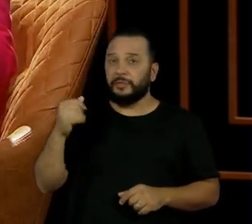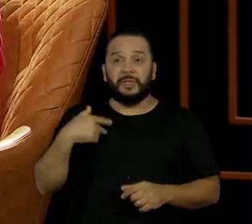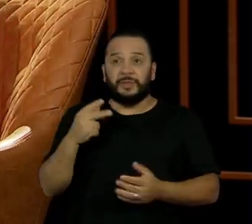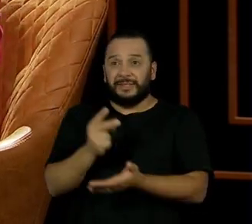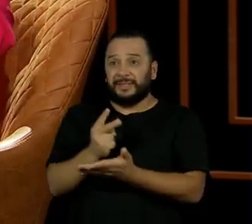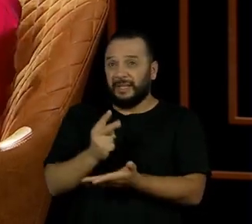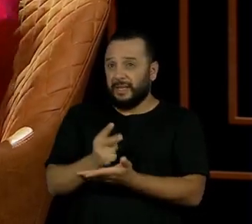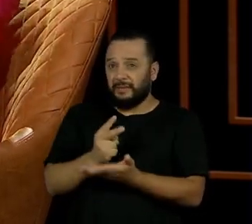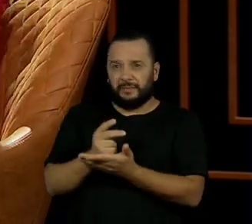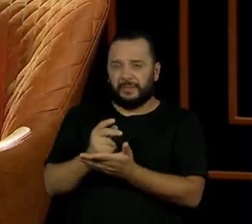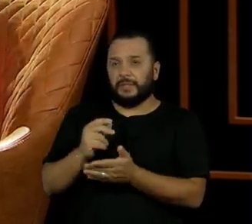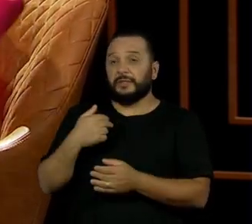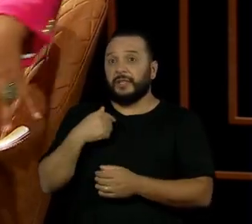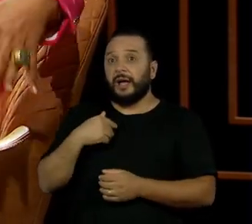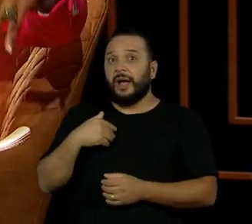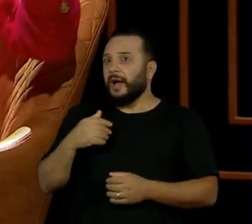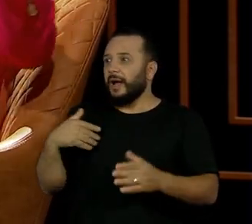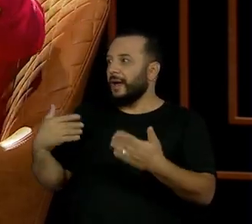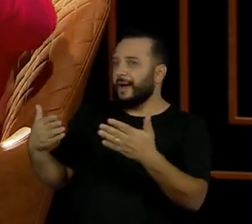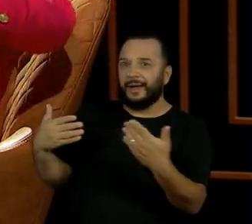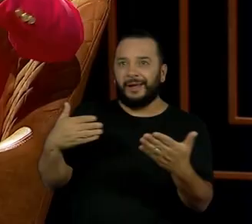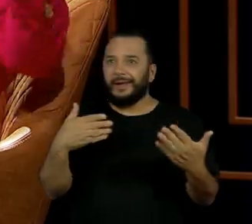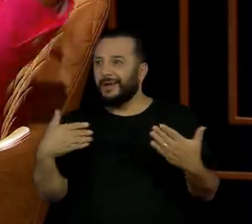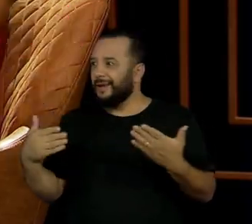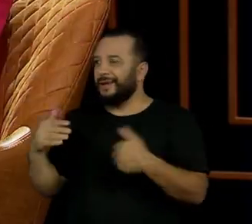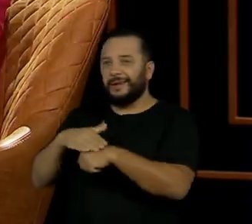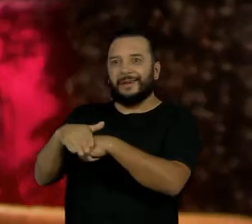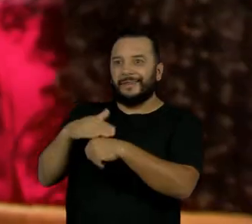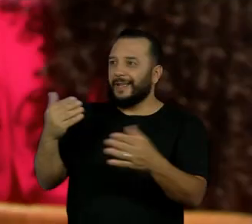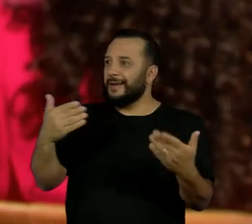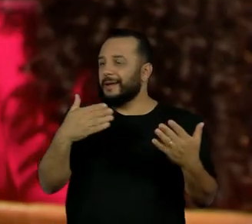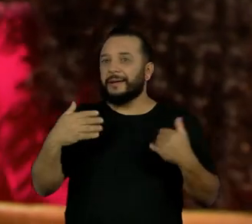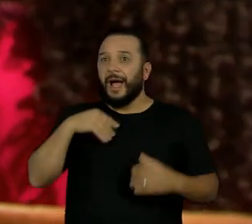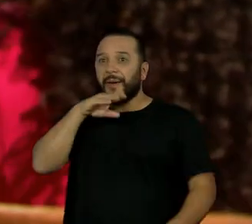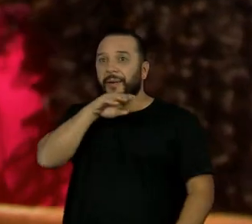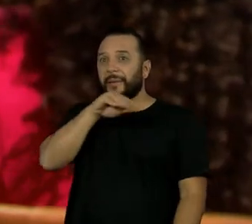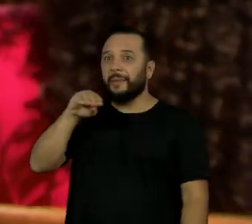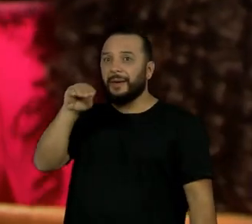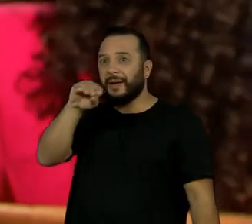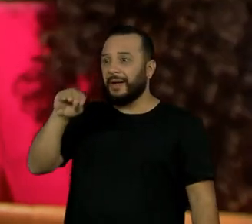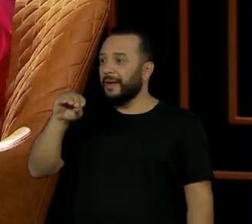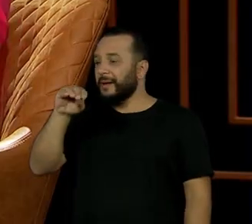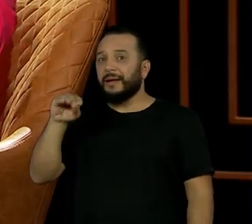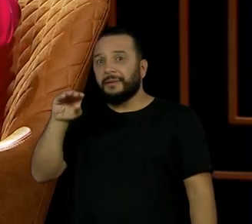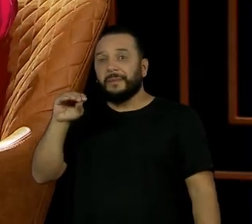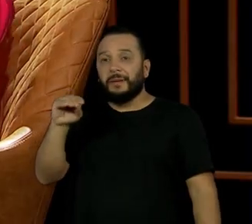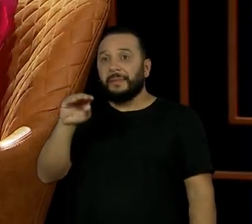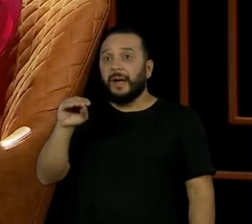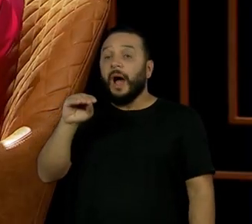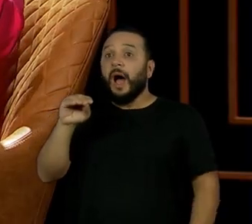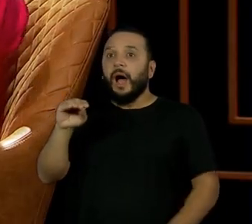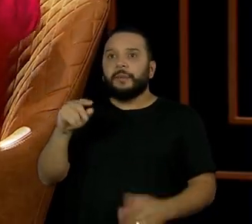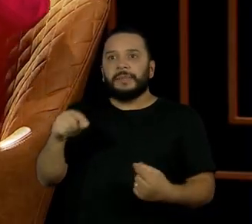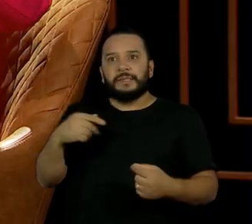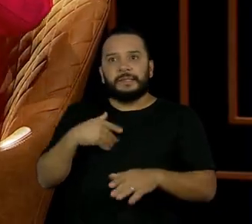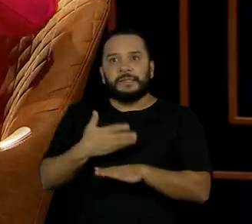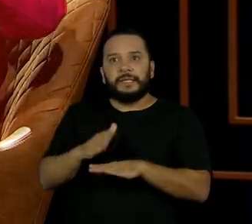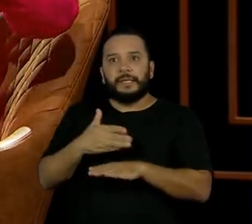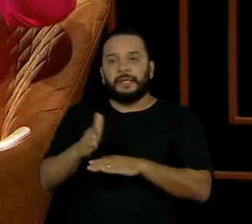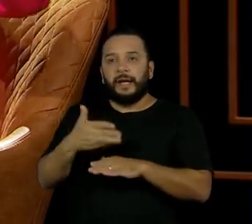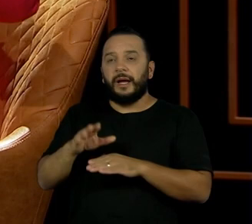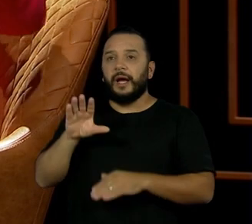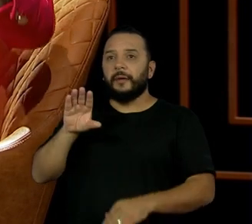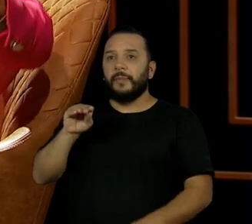você sai do show e você tá falando com as pessoas e você tá naquela adrenalina e toda aí às vezes eu lembro de fazer um exercício